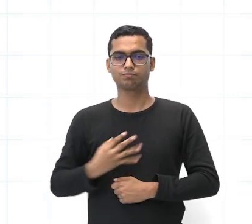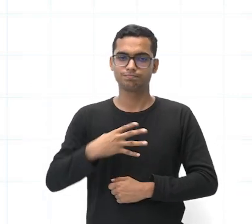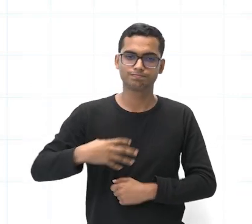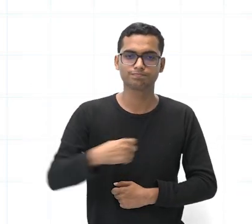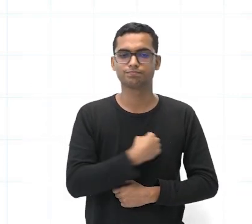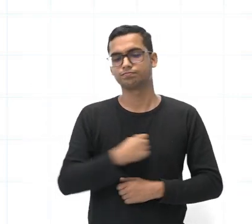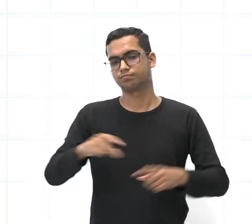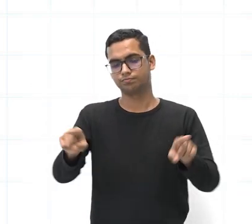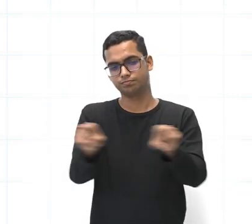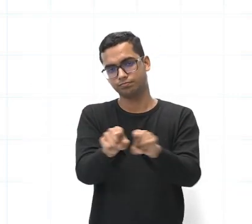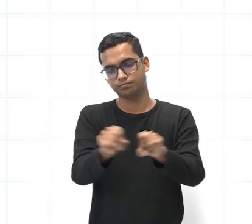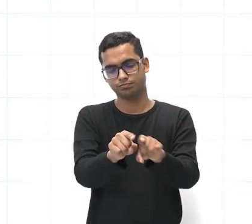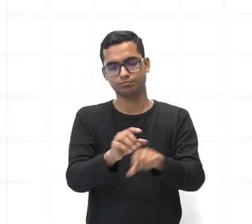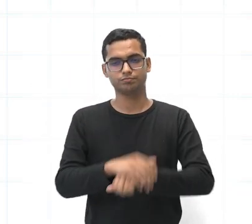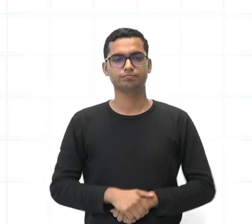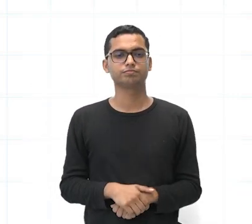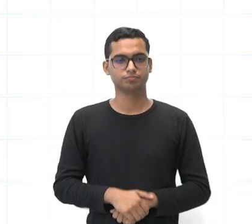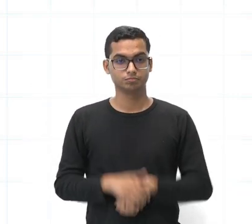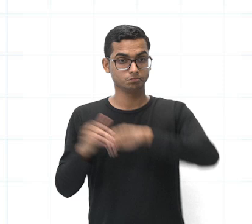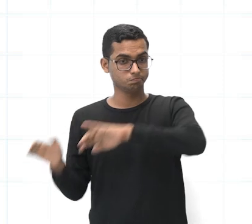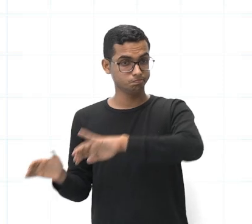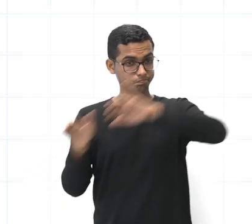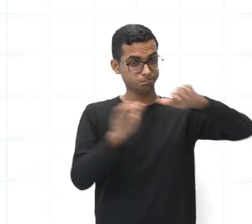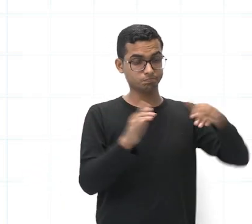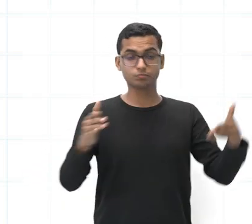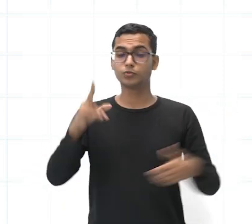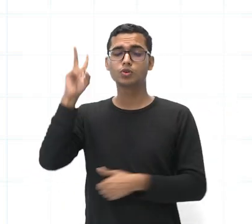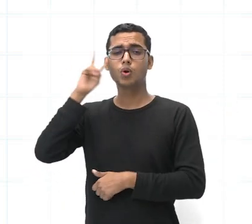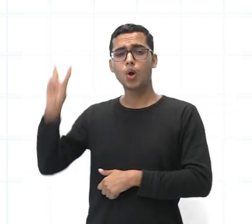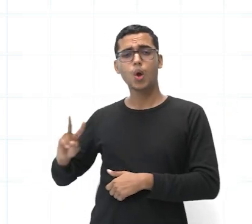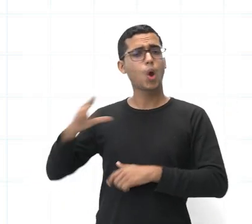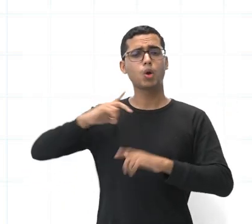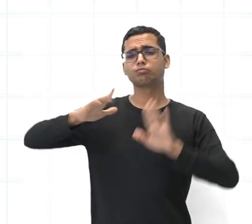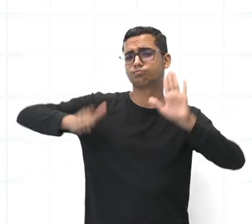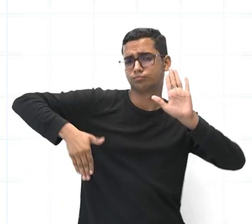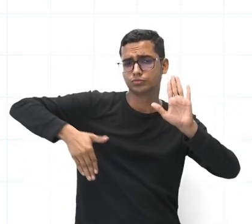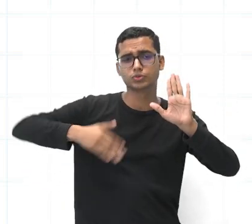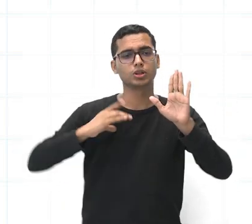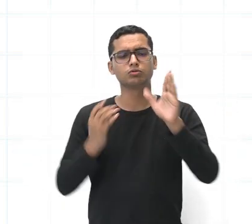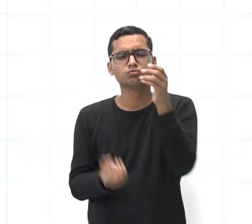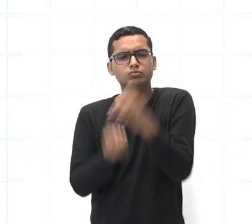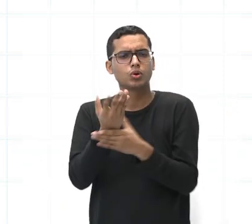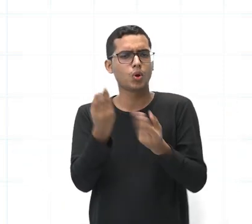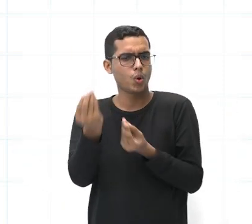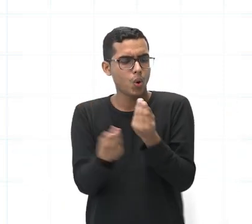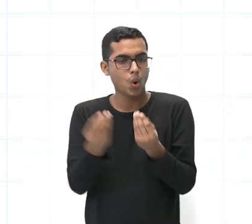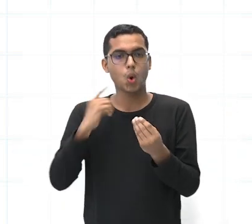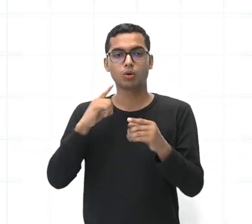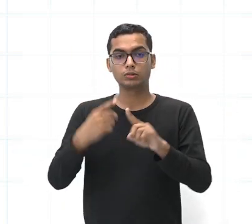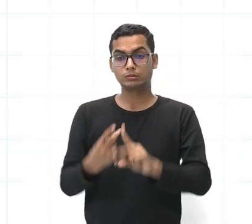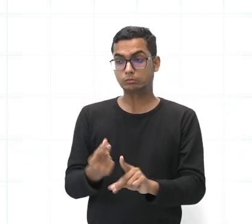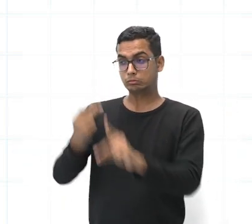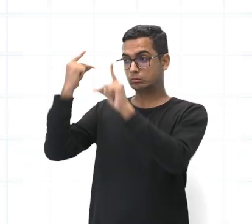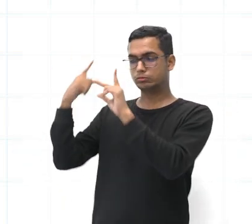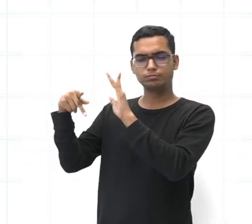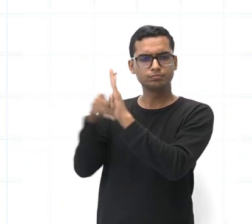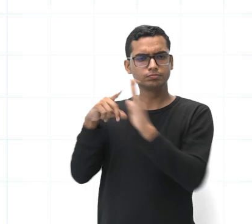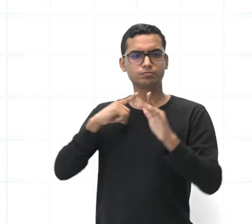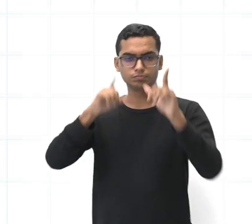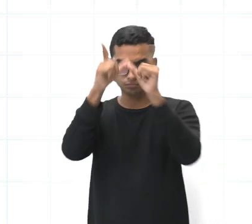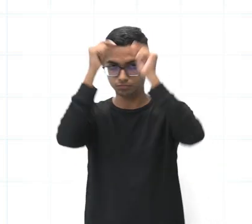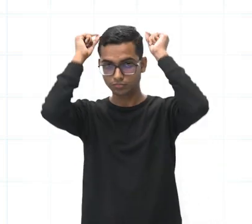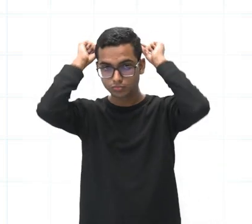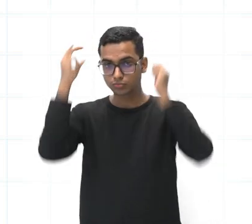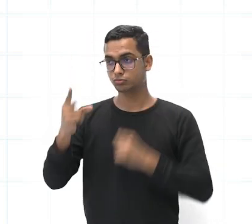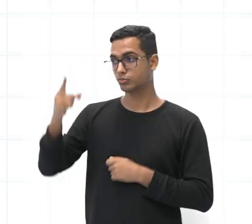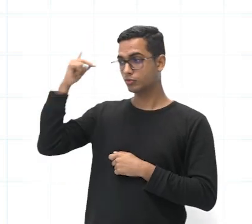aí a história, tá bom? Então, começando ali pela Grécia Antiga, a natação assumiu uma relação